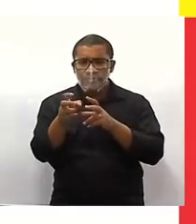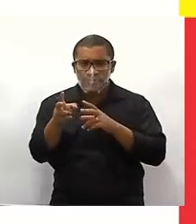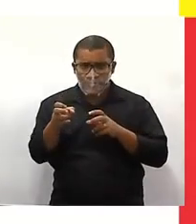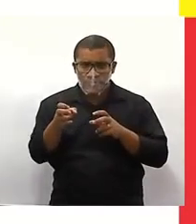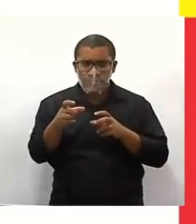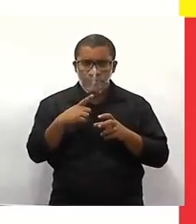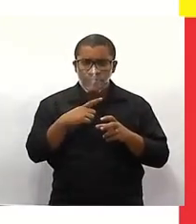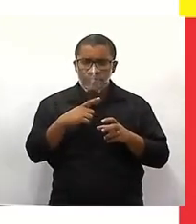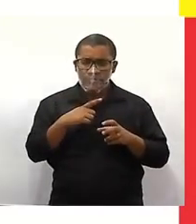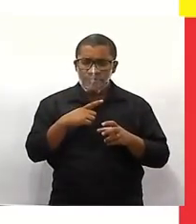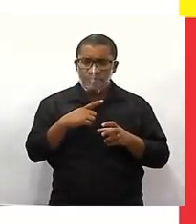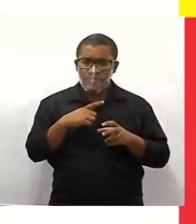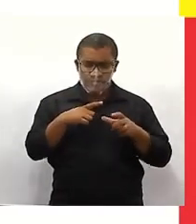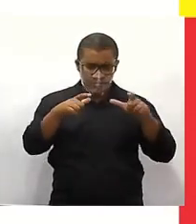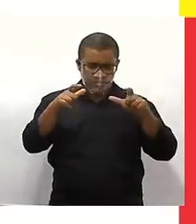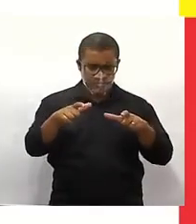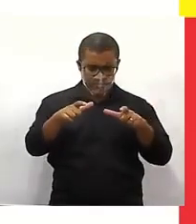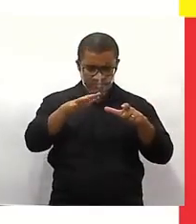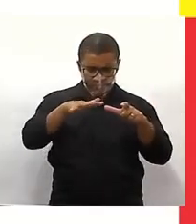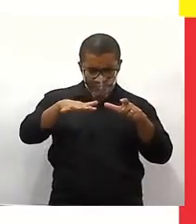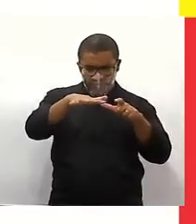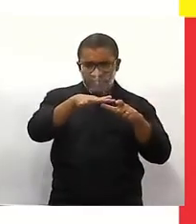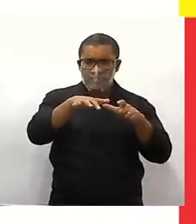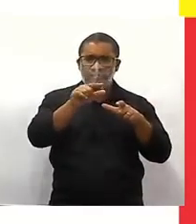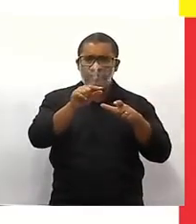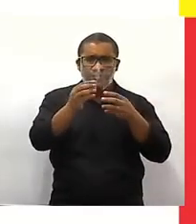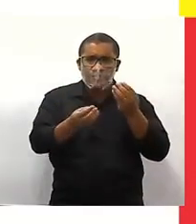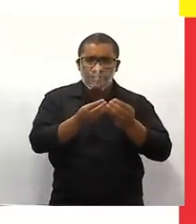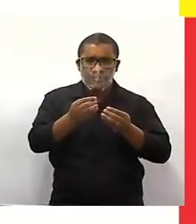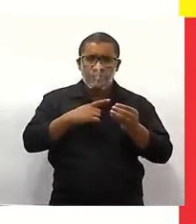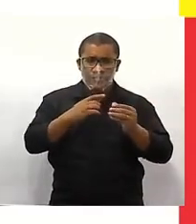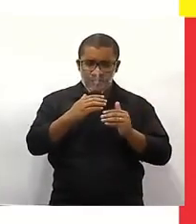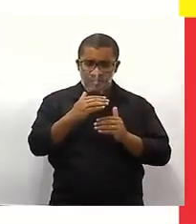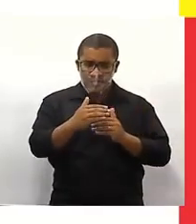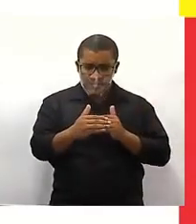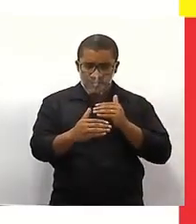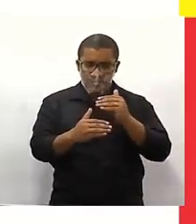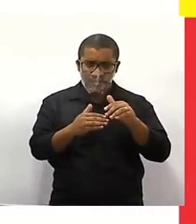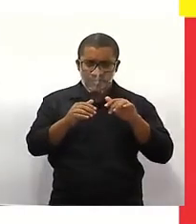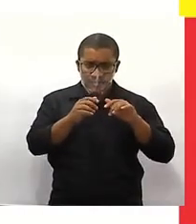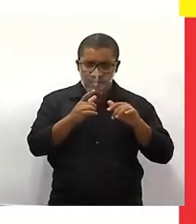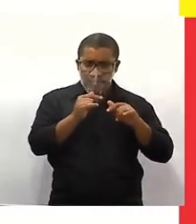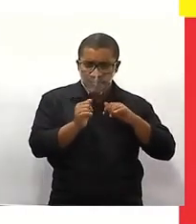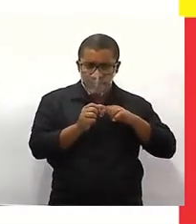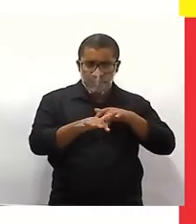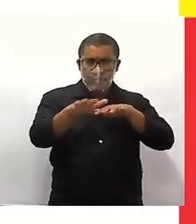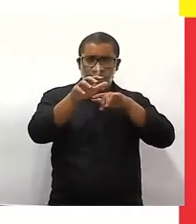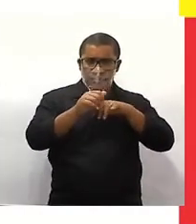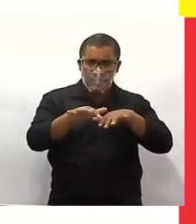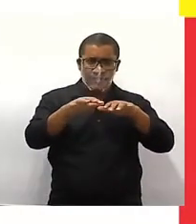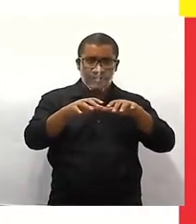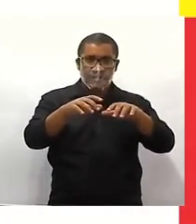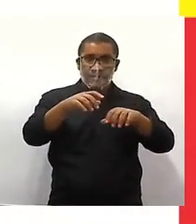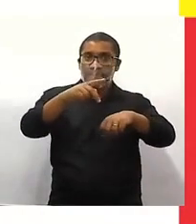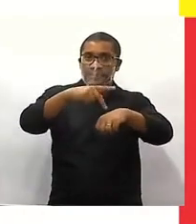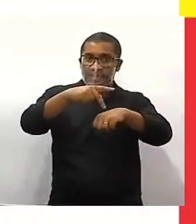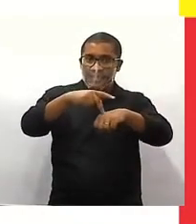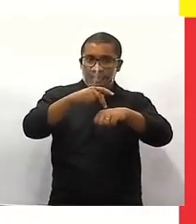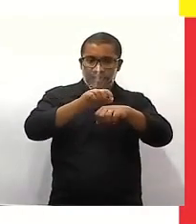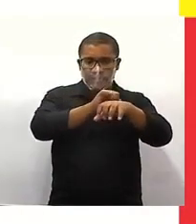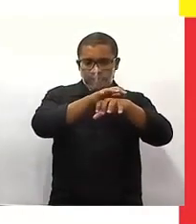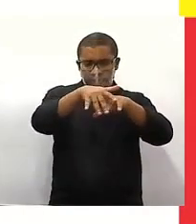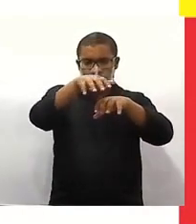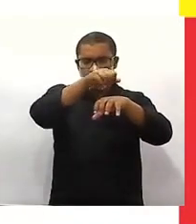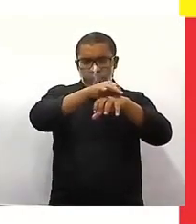sedimentar aluvial. O que quer dizer isso? Quer dizer que o processo da erosão, do desgaste da rocha,